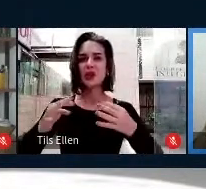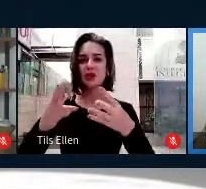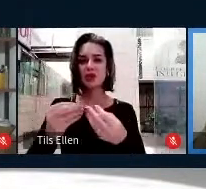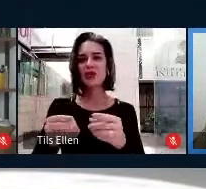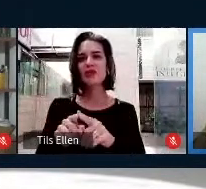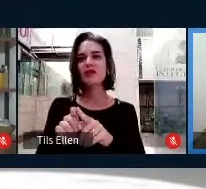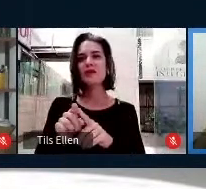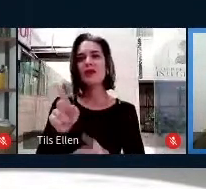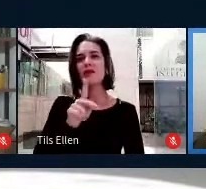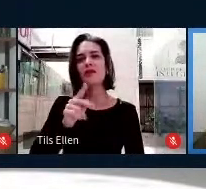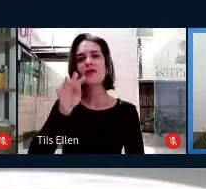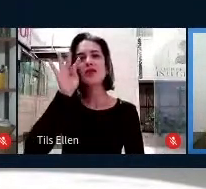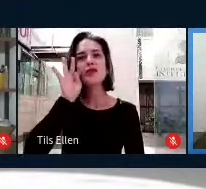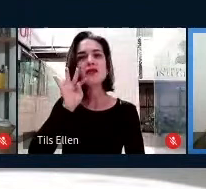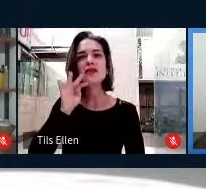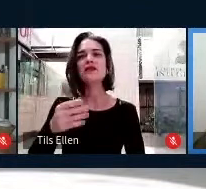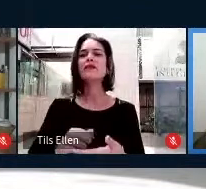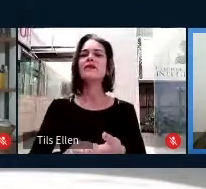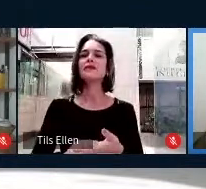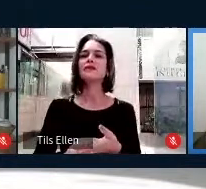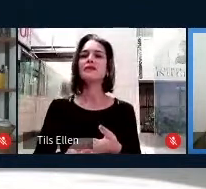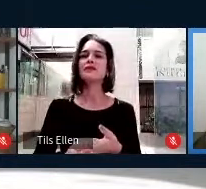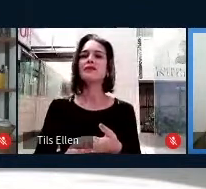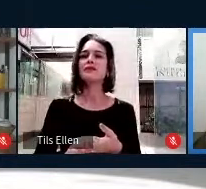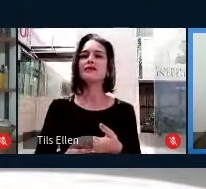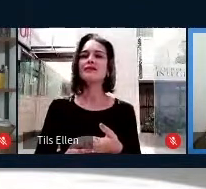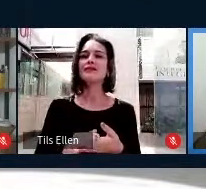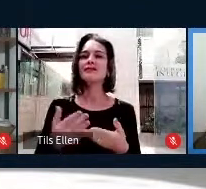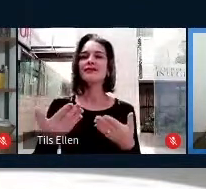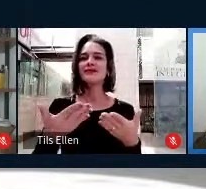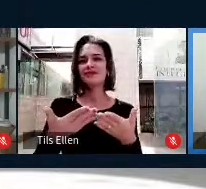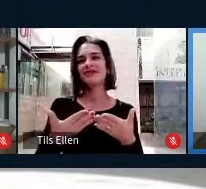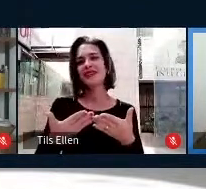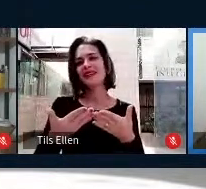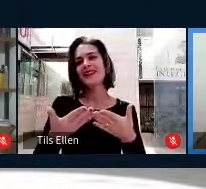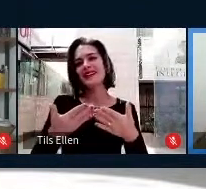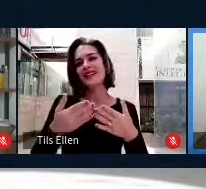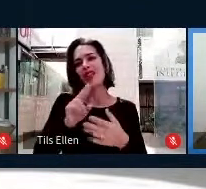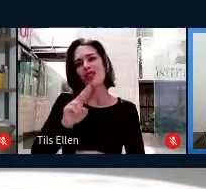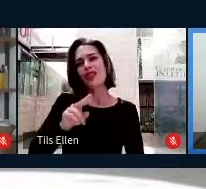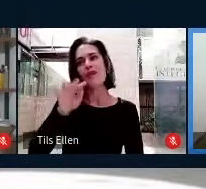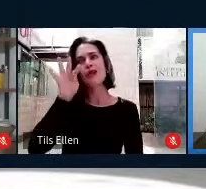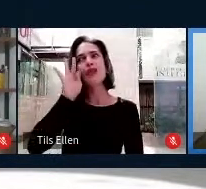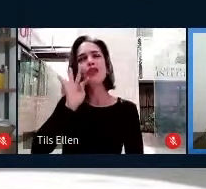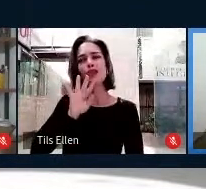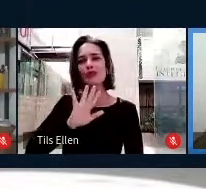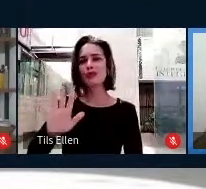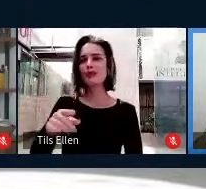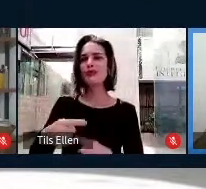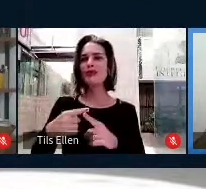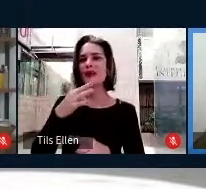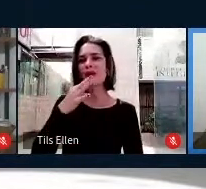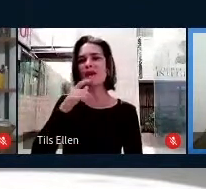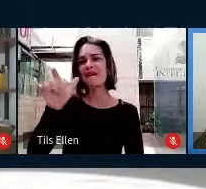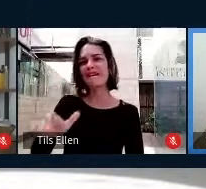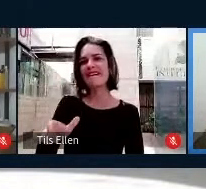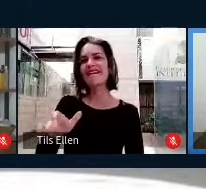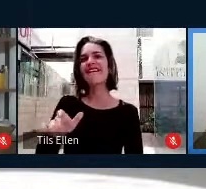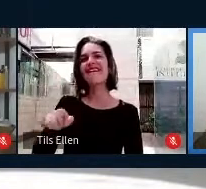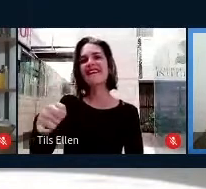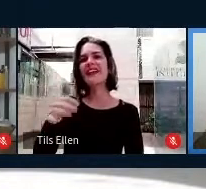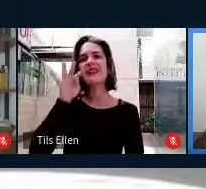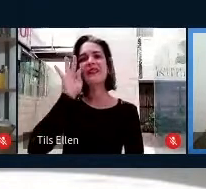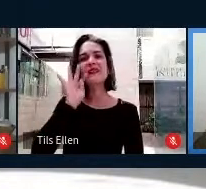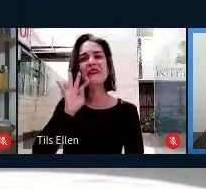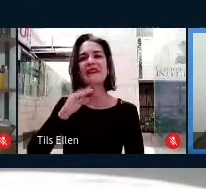Tucci, peço licença para chamar a professora Patrícia Tucci de Tucci, que é como nós a conhecemos. É uma